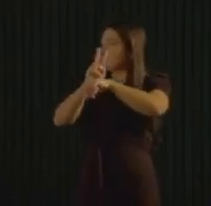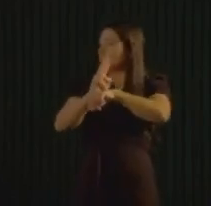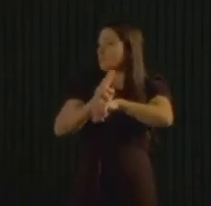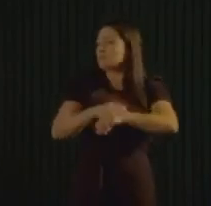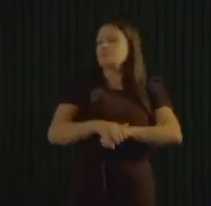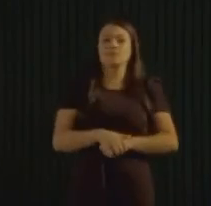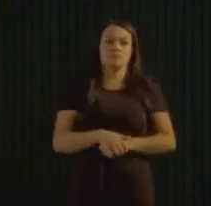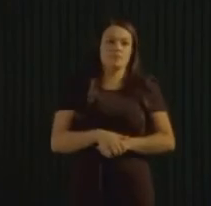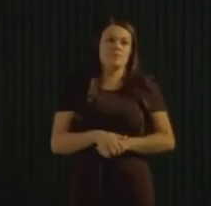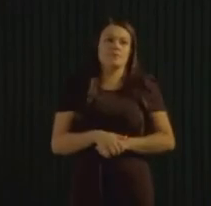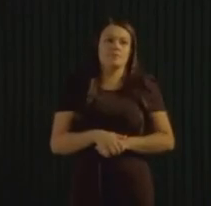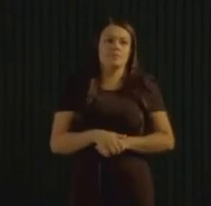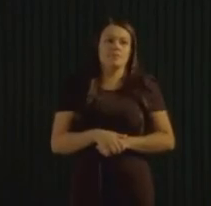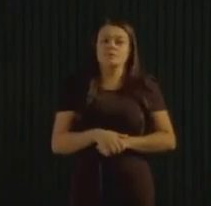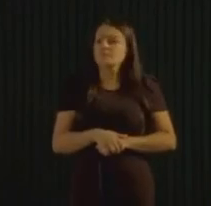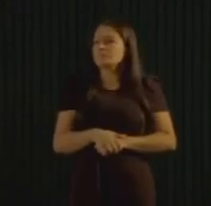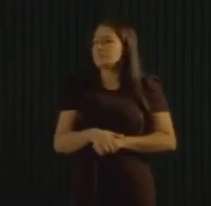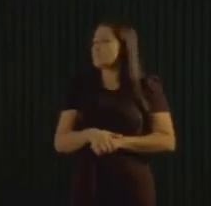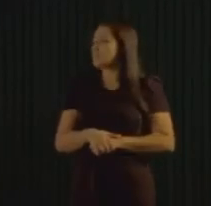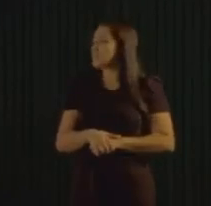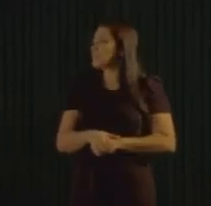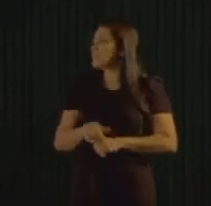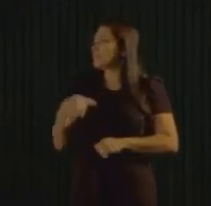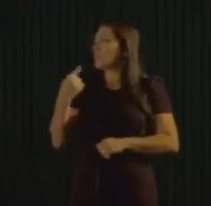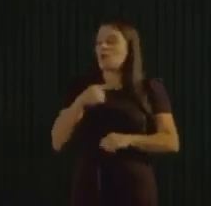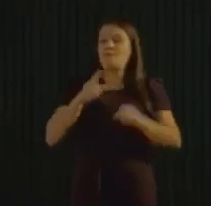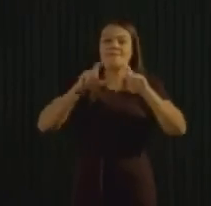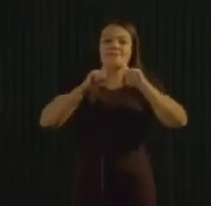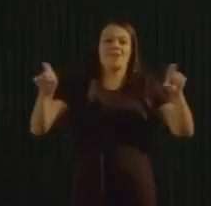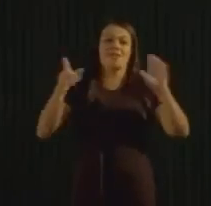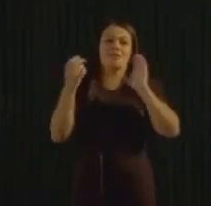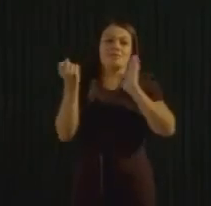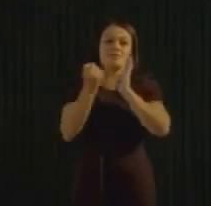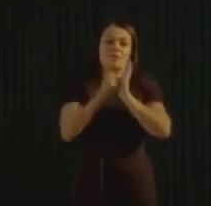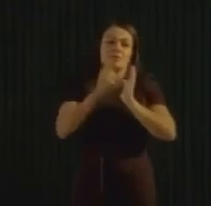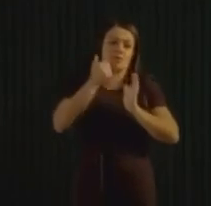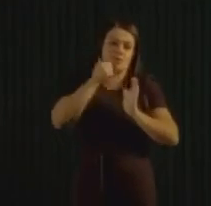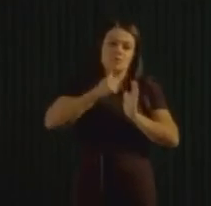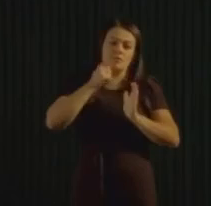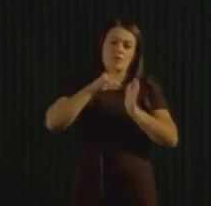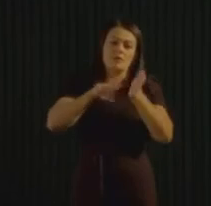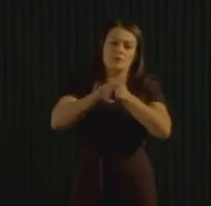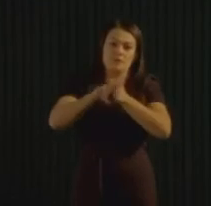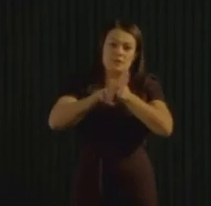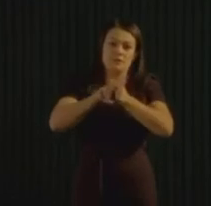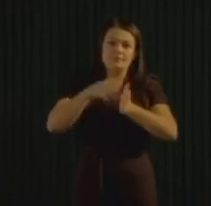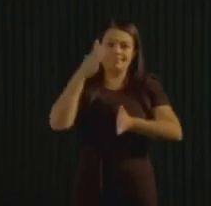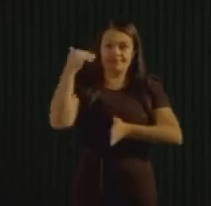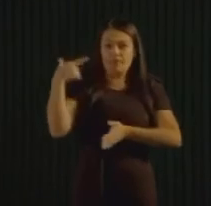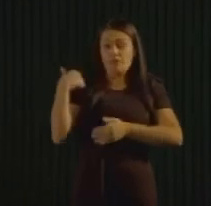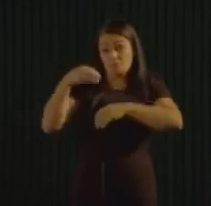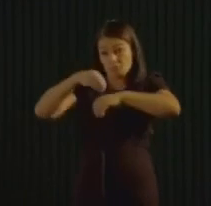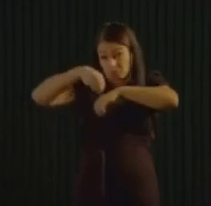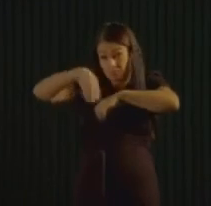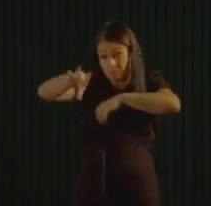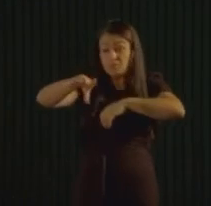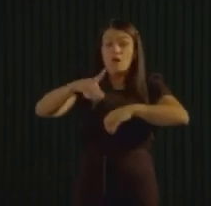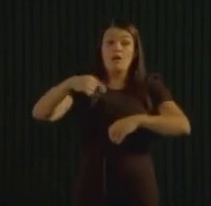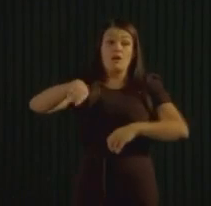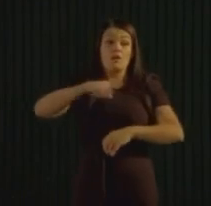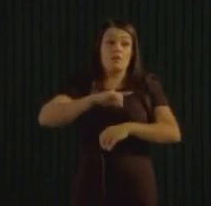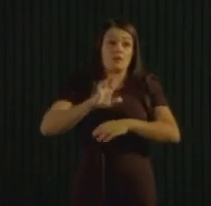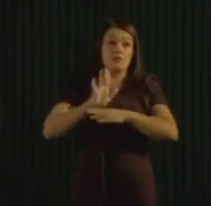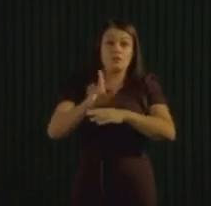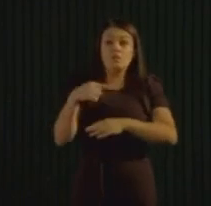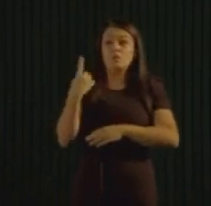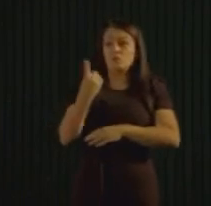professora, a pesquisadora Sylvia Earle, uma das grandes oceanógrafas do século XX, pioneira em mergulho. Então, essa foi minha mensagem, espero